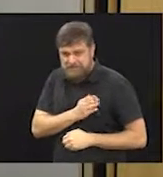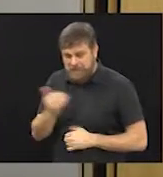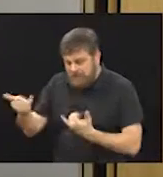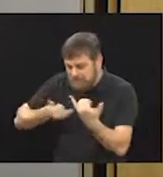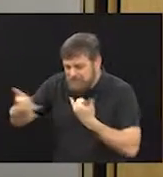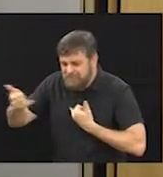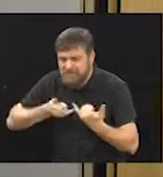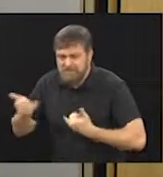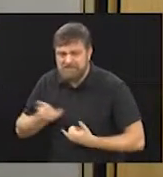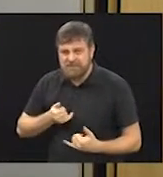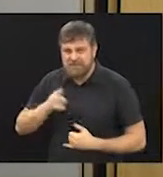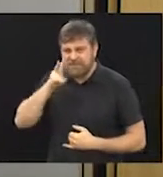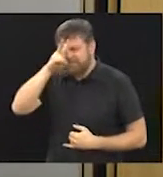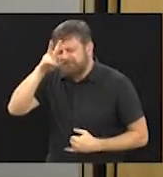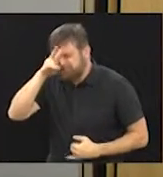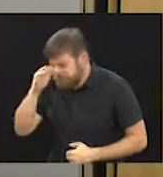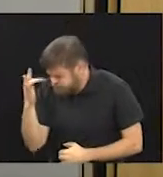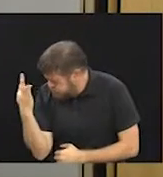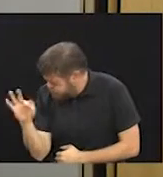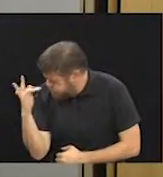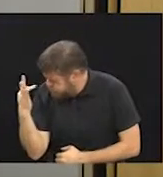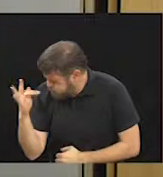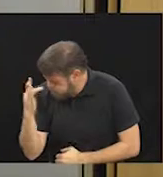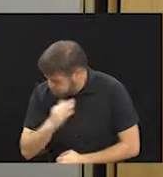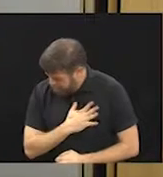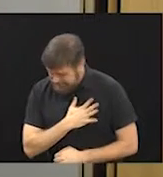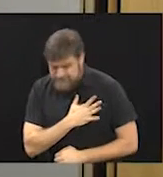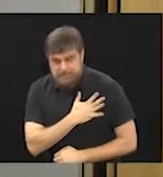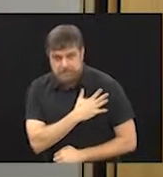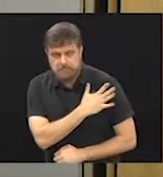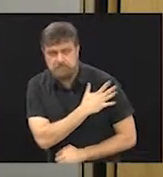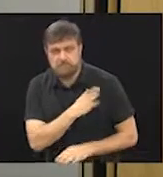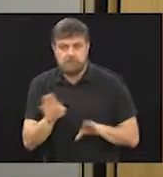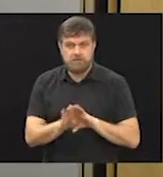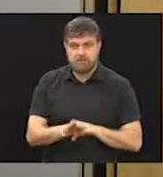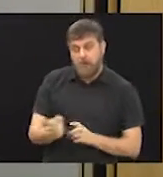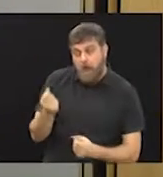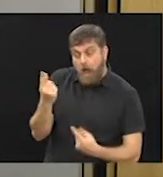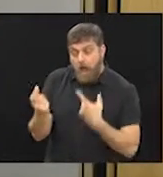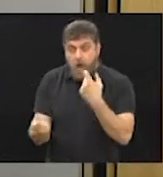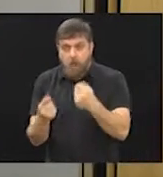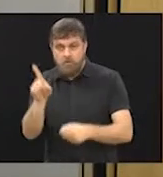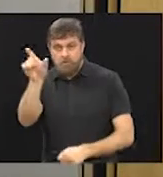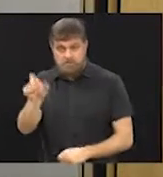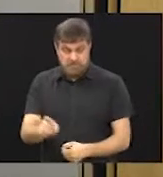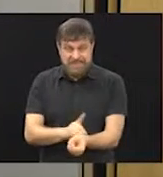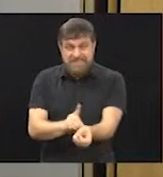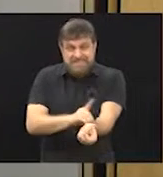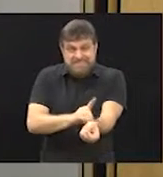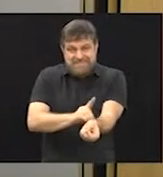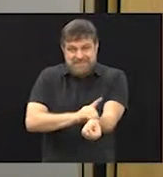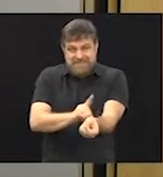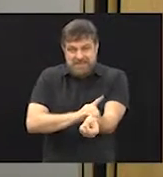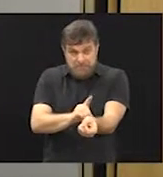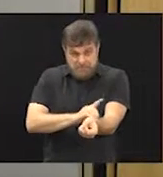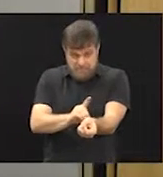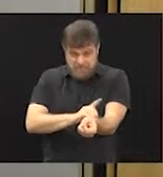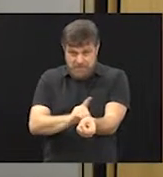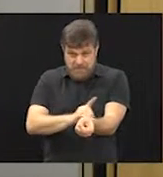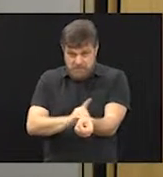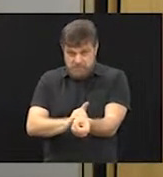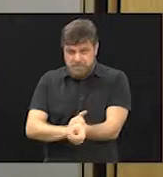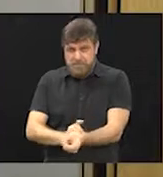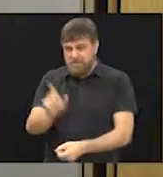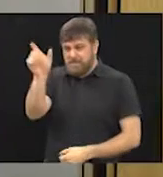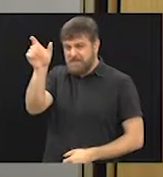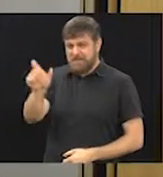de forte intensidade de dor, tá? Com exceção dos pacientes diabéticos, que alguns deles, eles